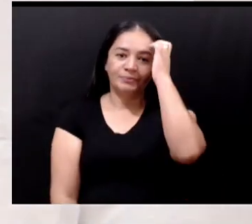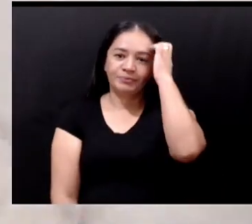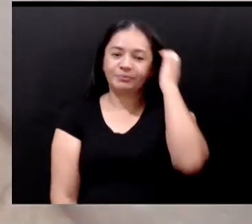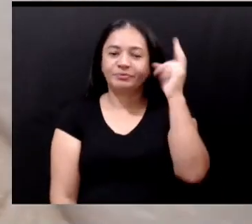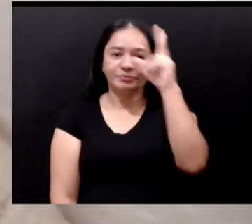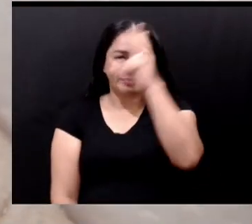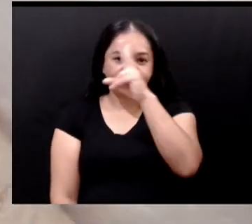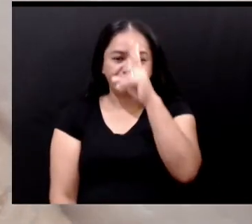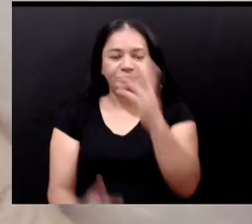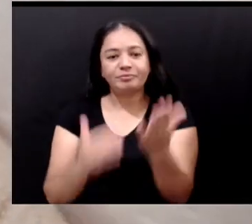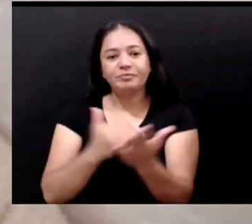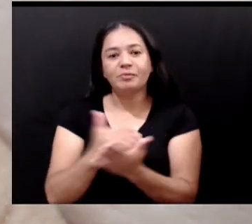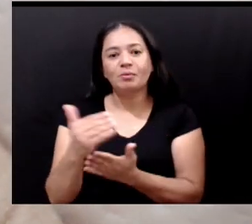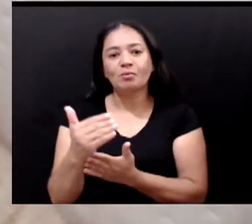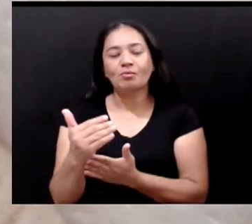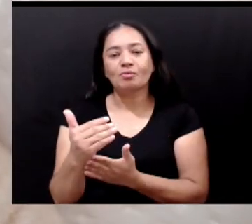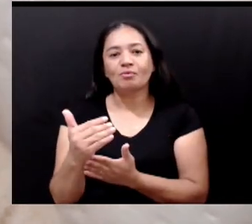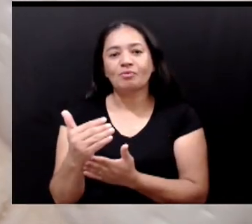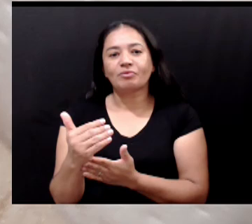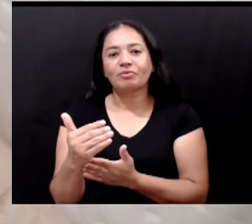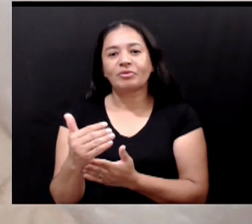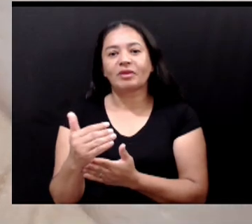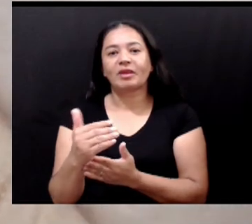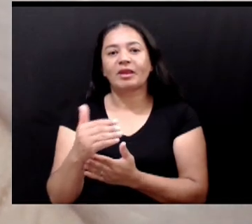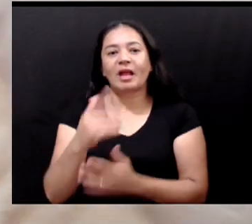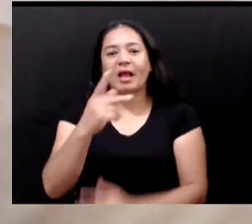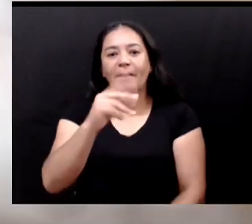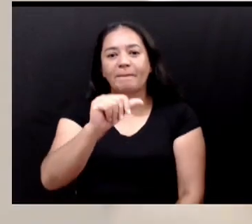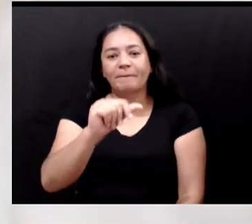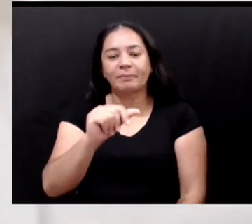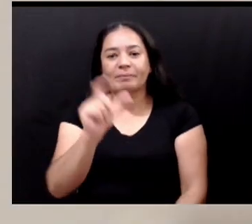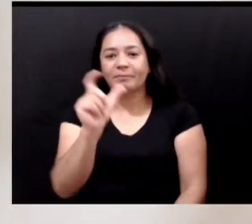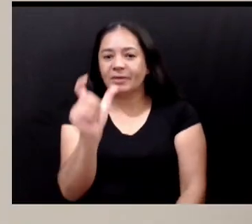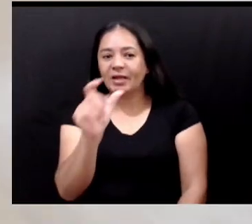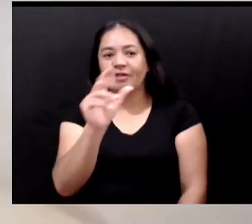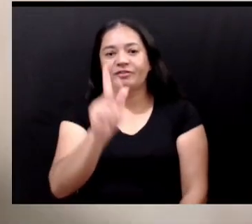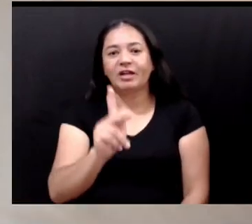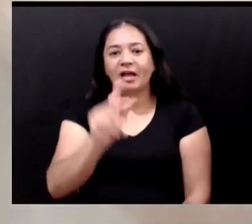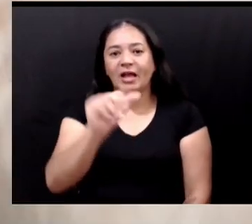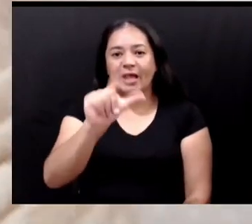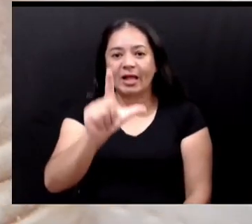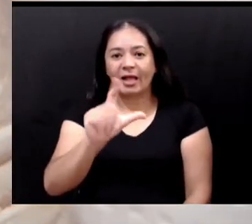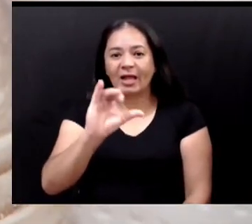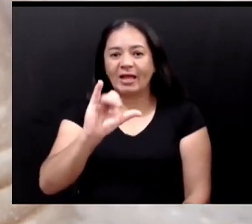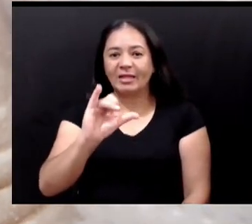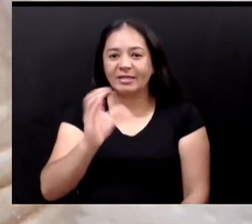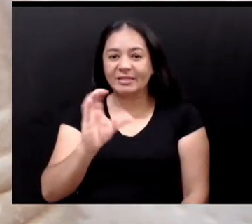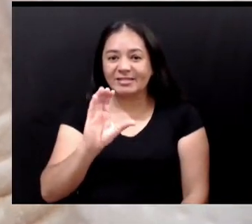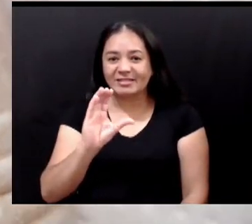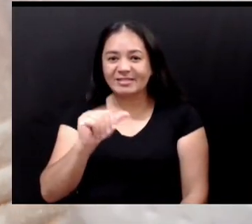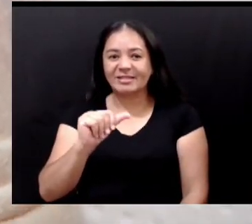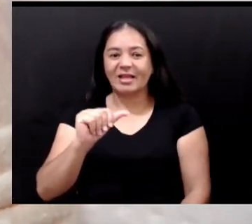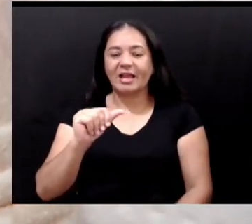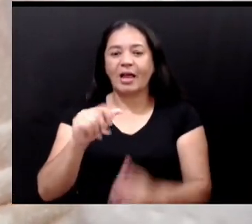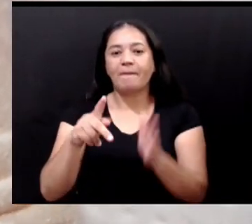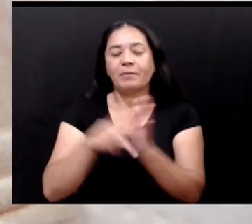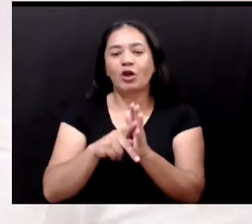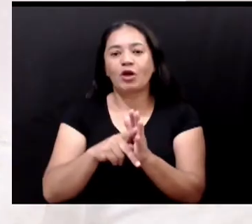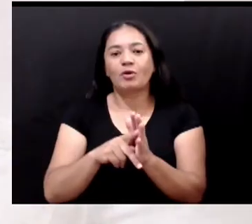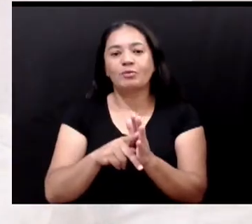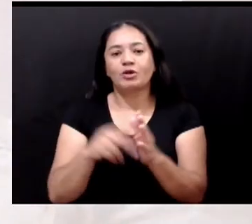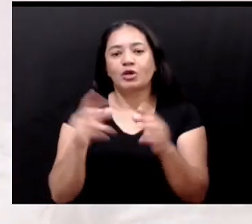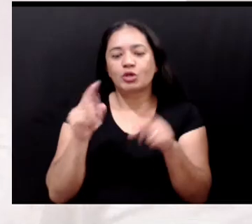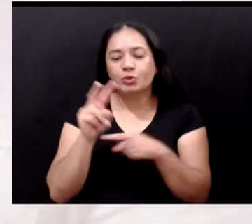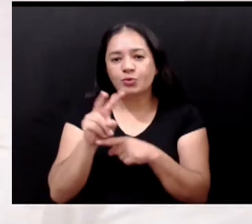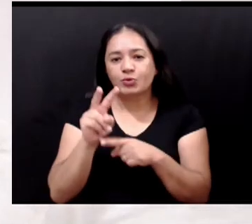surgir, então, a palavra calista, né? O profissional que cuidava dos calos, e dos calos, das unhas também.